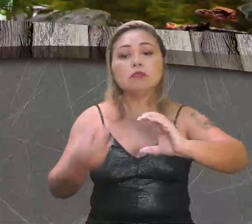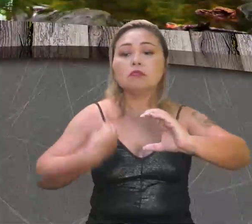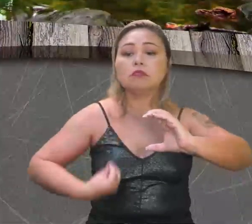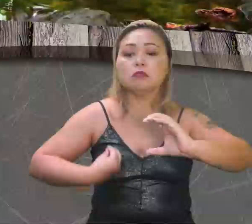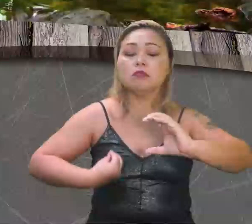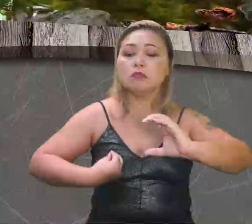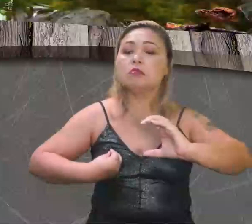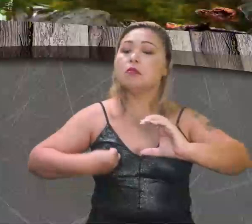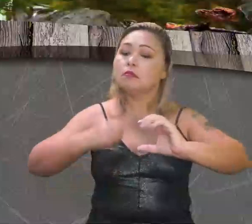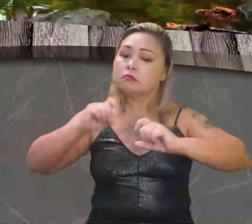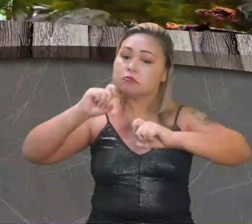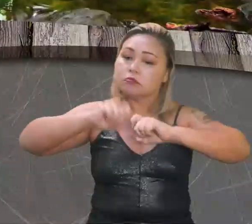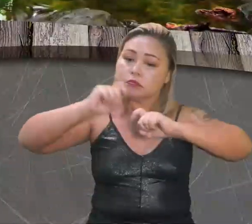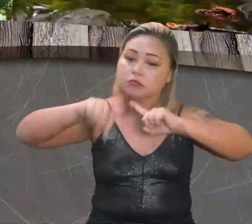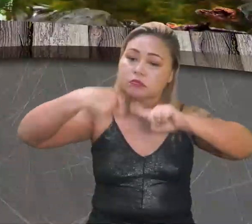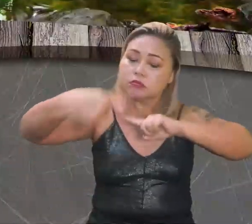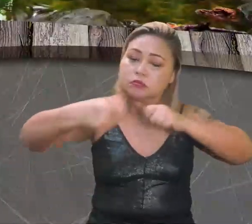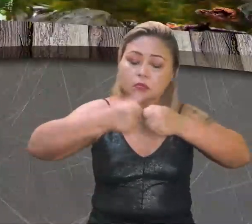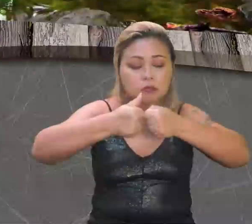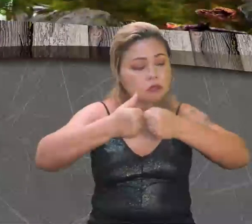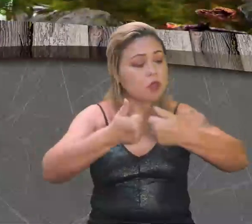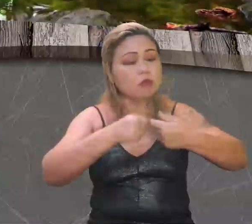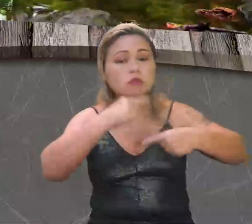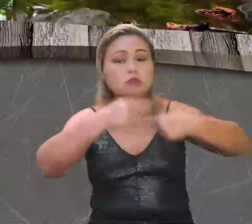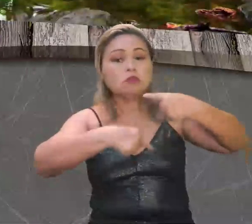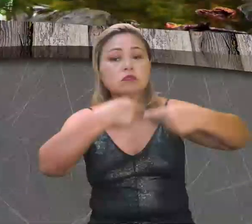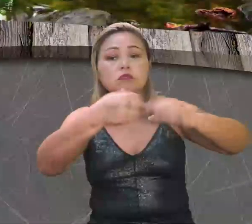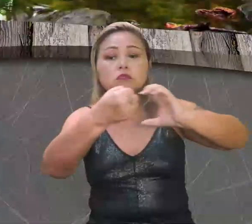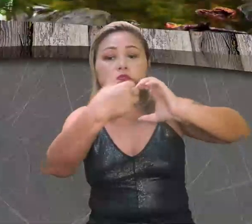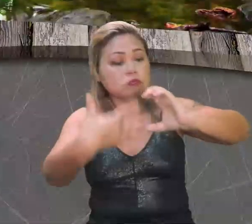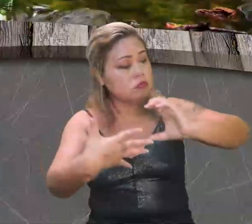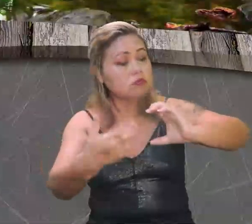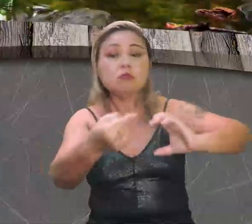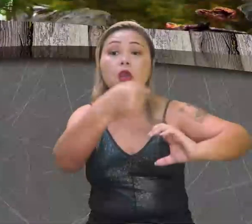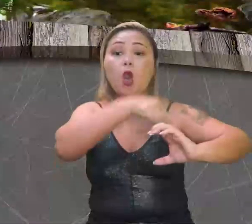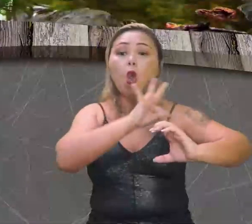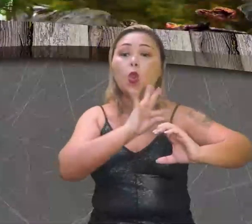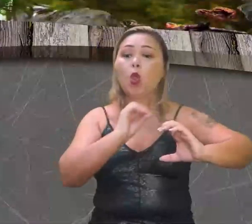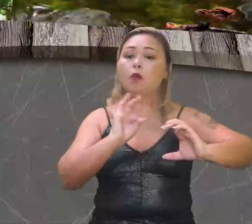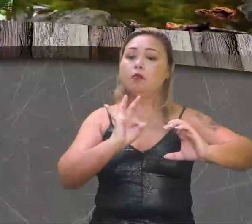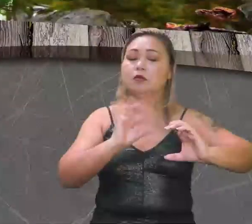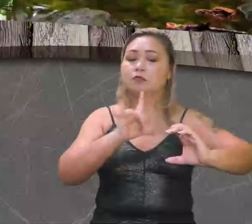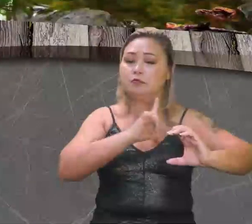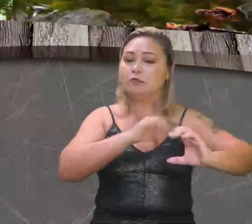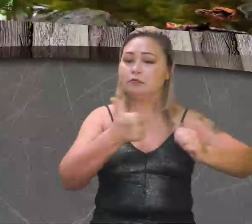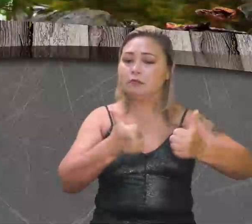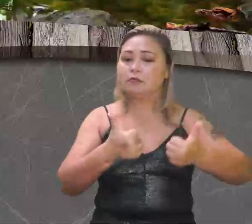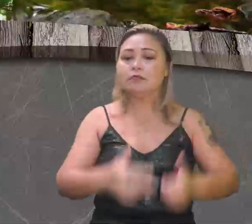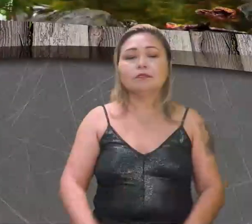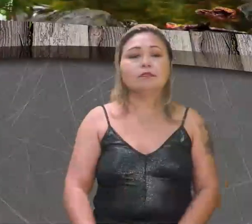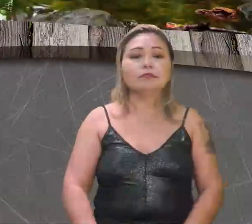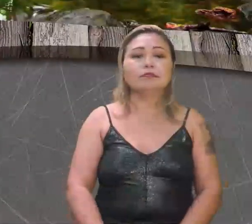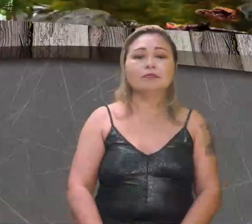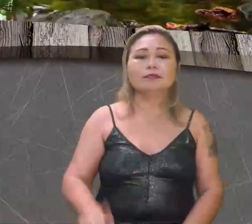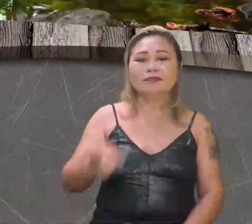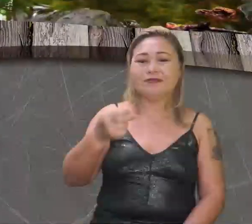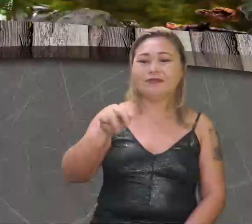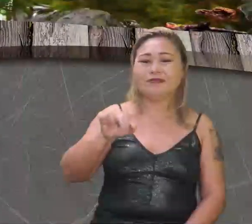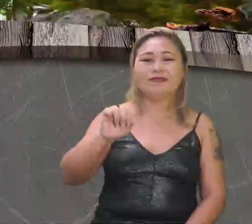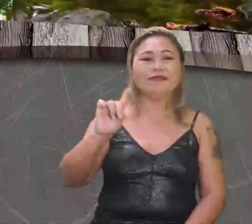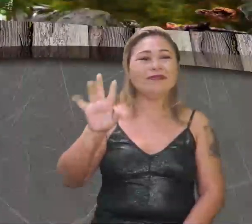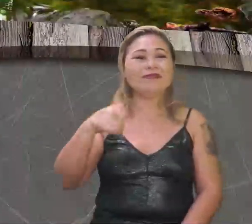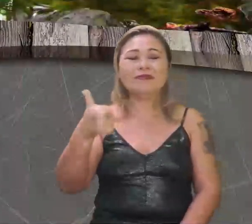consequentemente eles vão se reproduzir e deixar descendentes com essa característica top das galáxias, tá bom? Lembrei da purinha